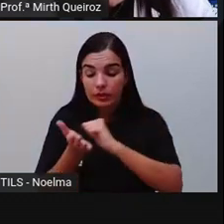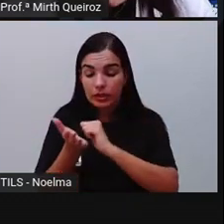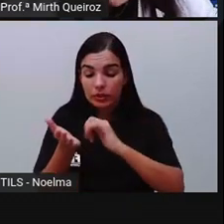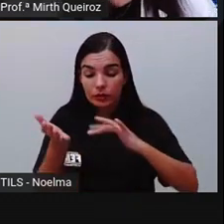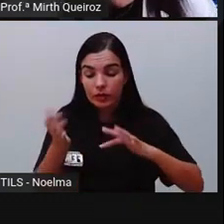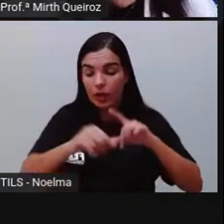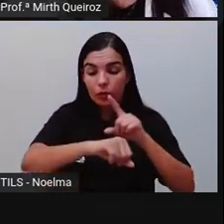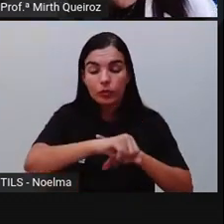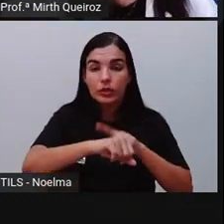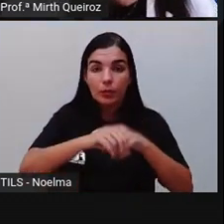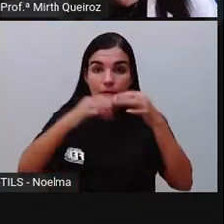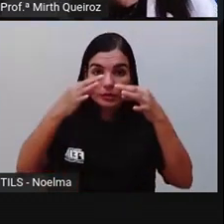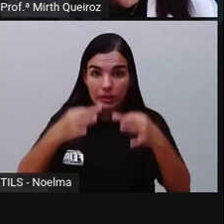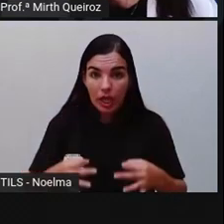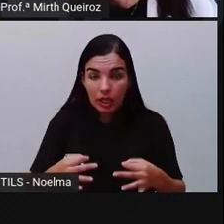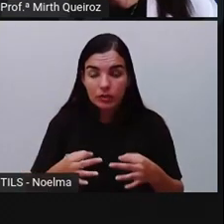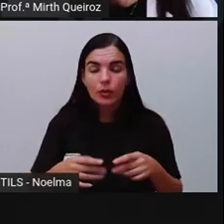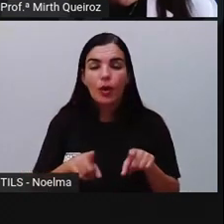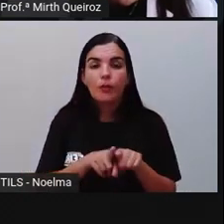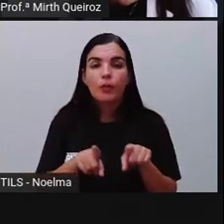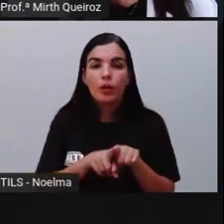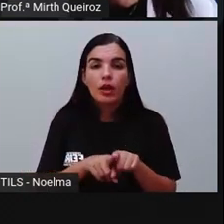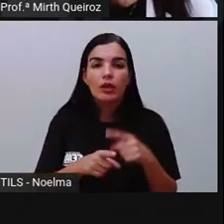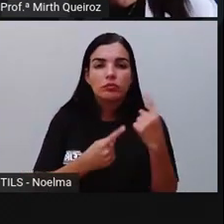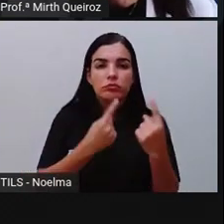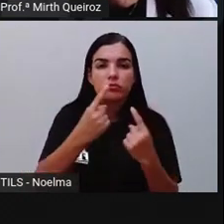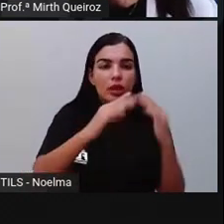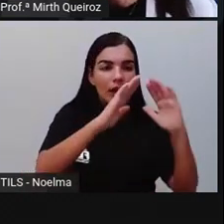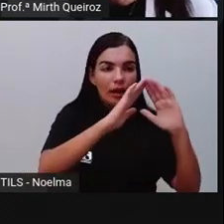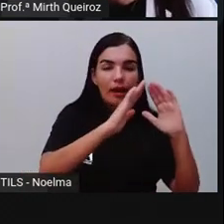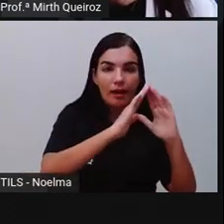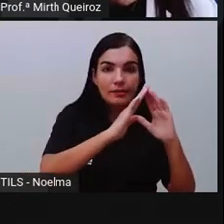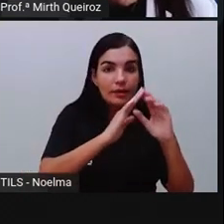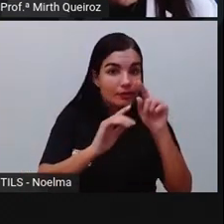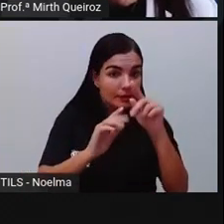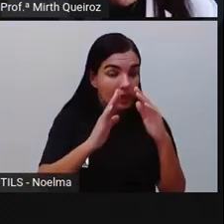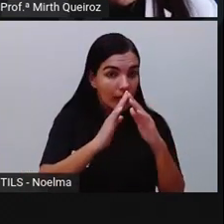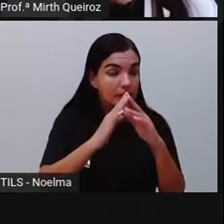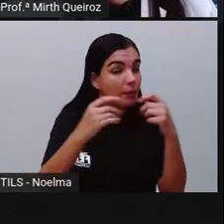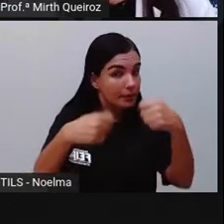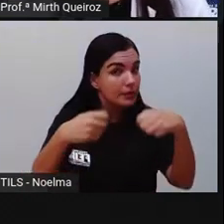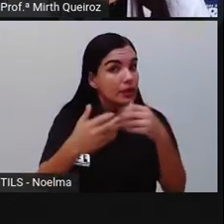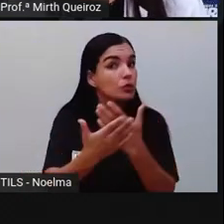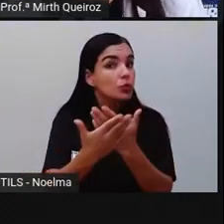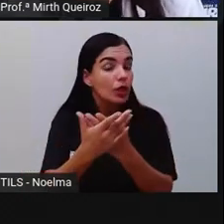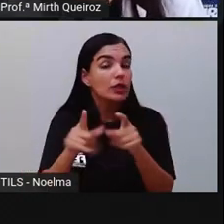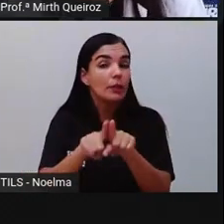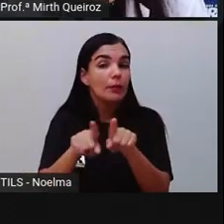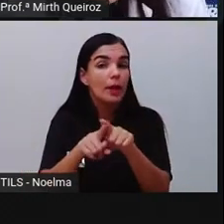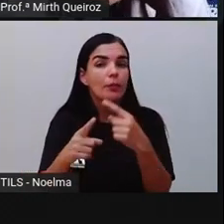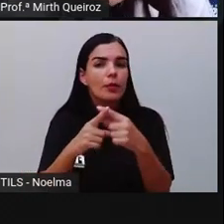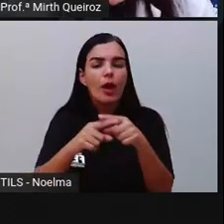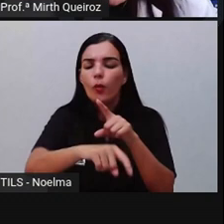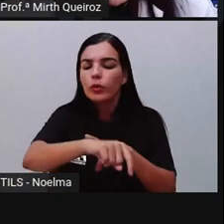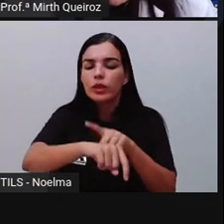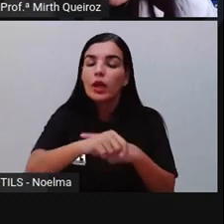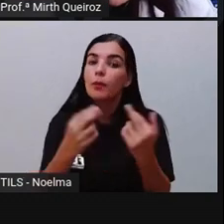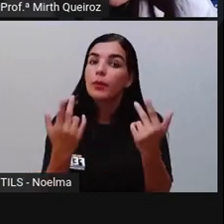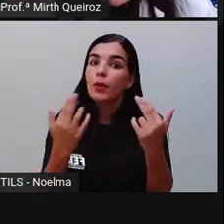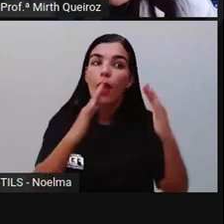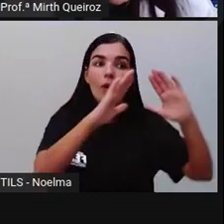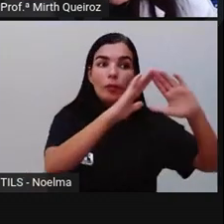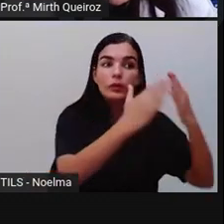O tempo que vocês estão em casa é para estudar também. O mesmo tempo que é disponibilizado lá na